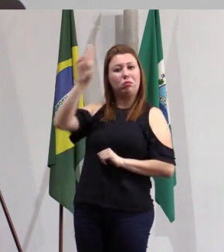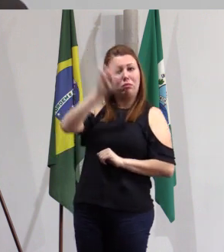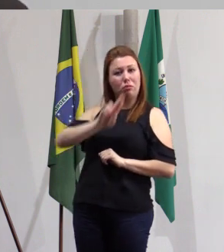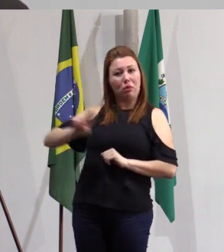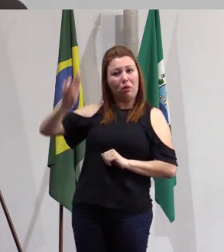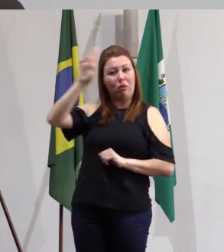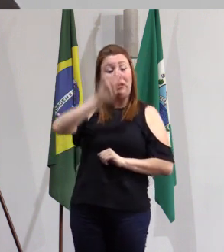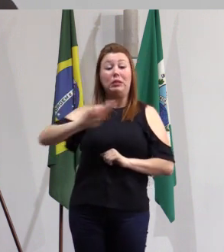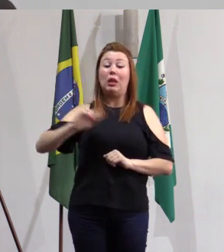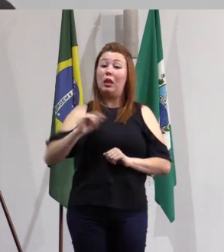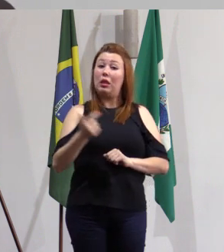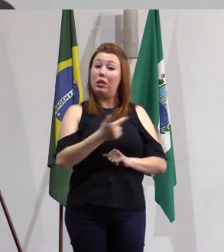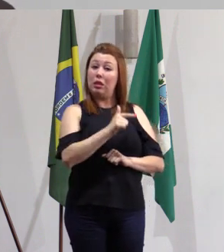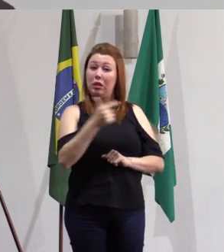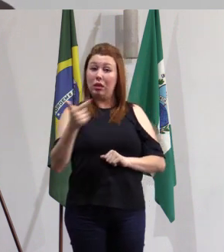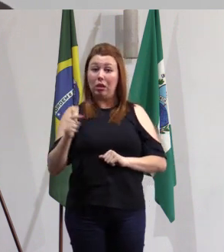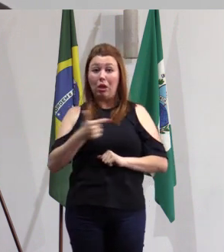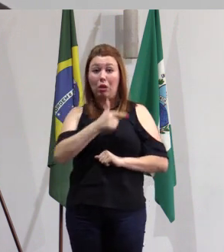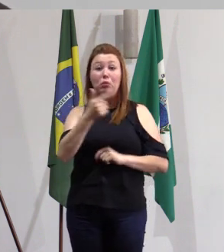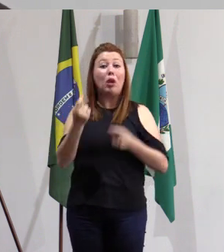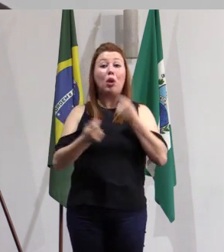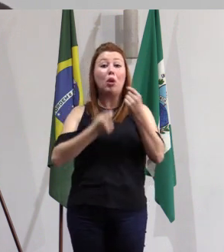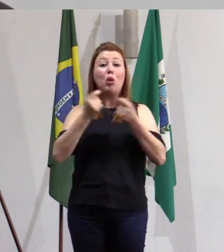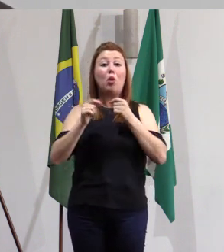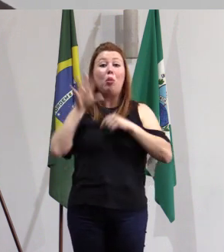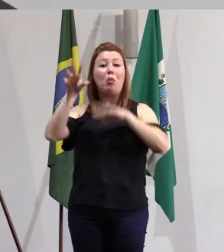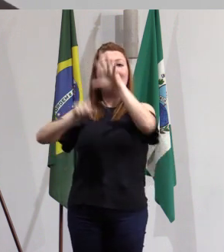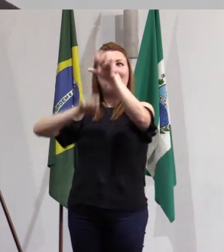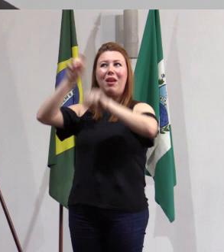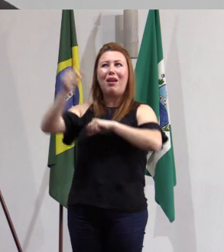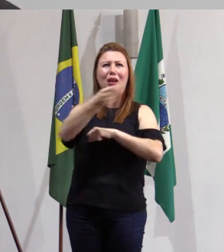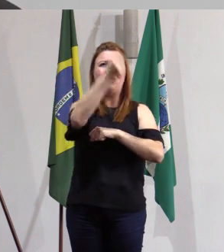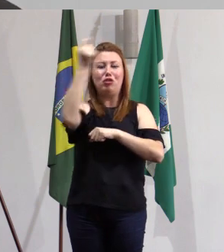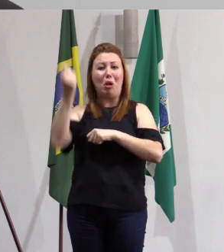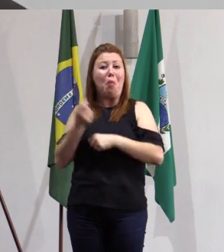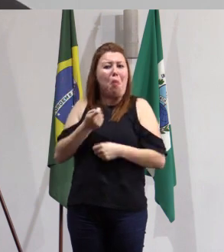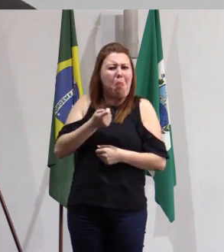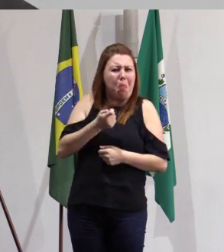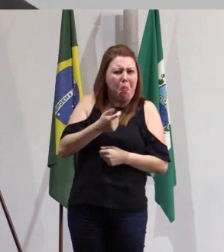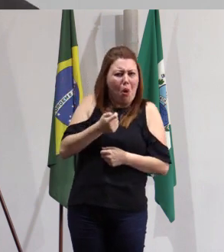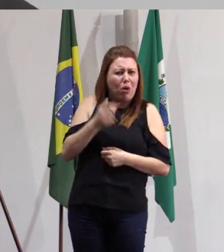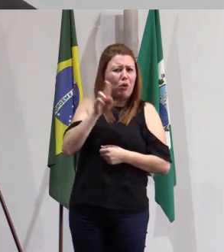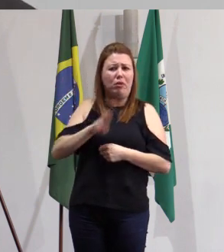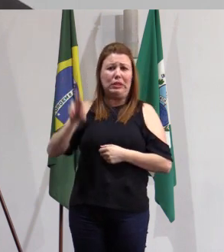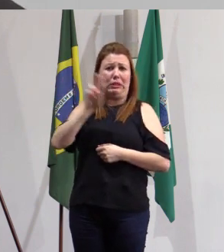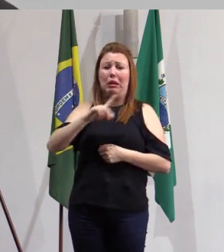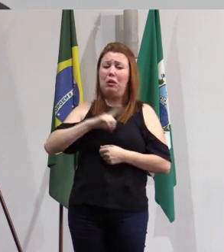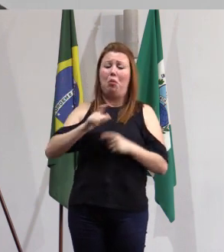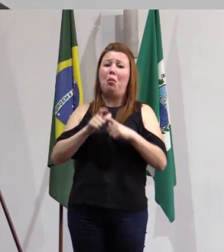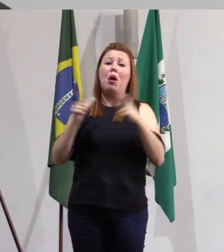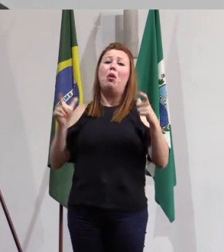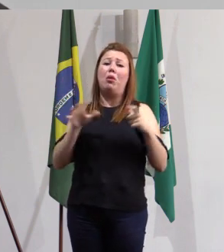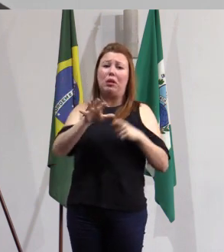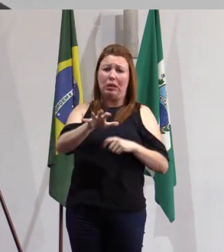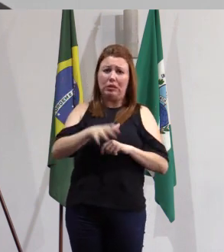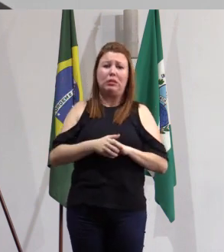que não têm uma vocação de captação de recursos de mercado, e não são poucas, quer pela sua